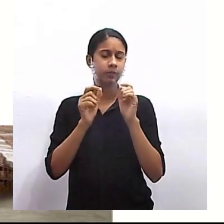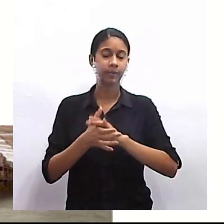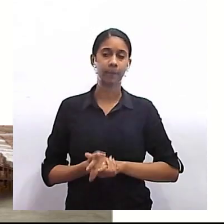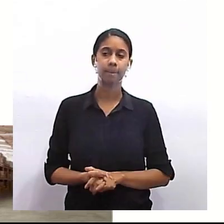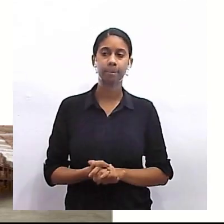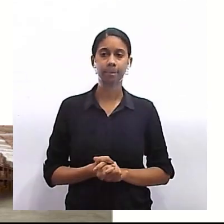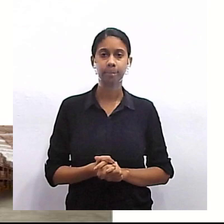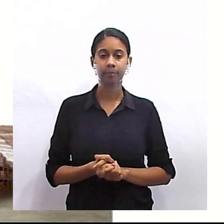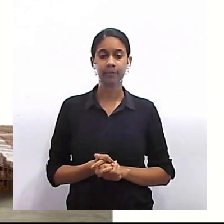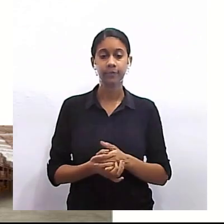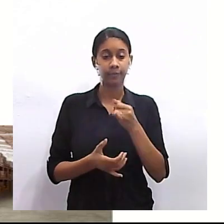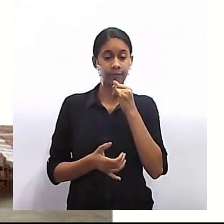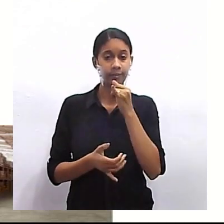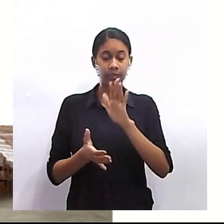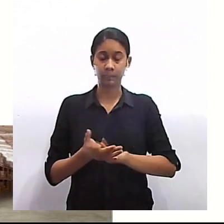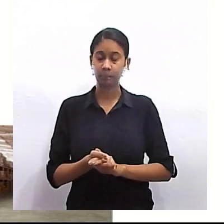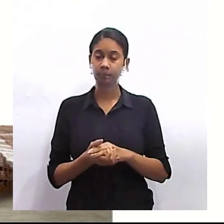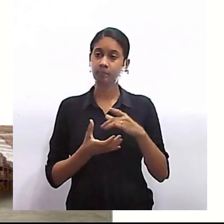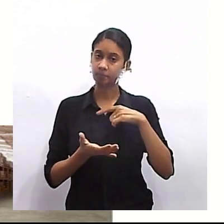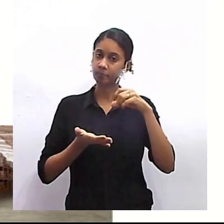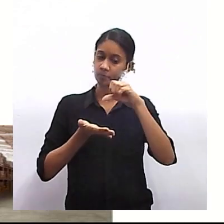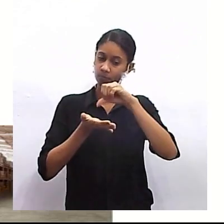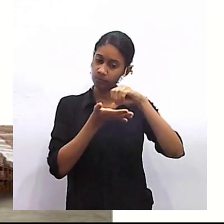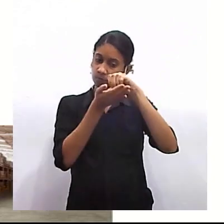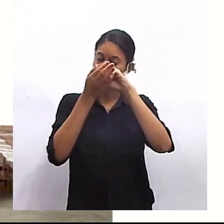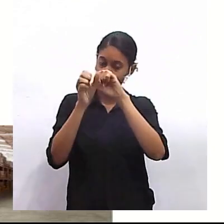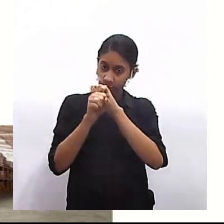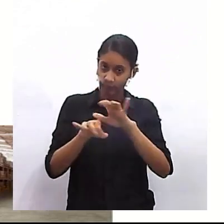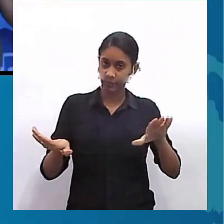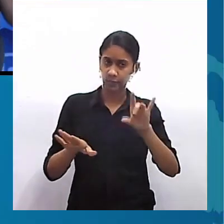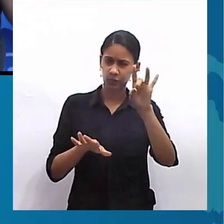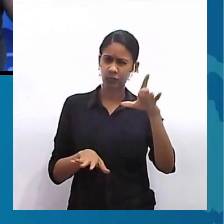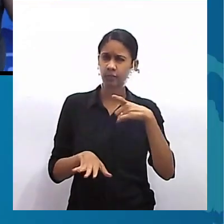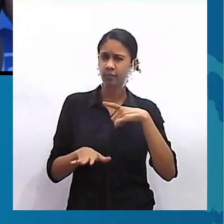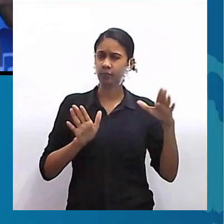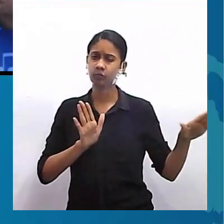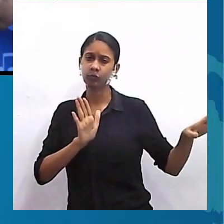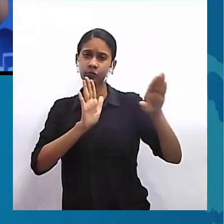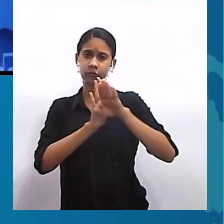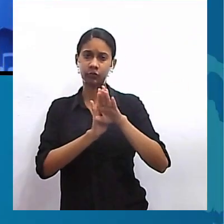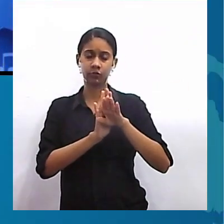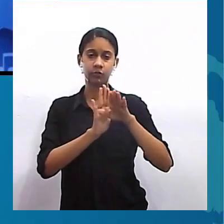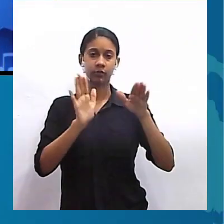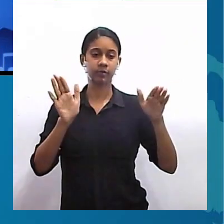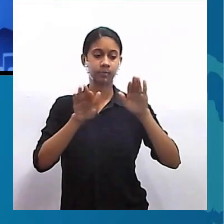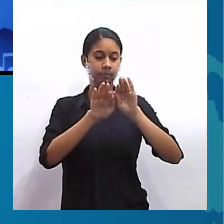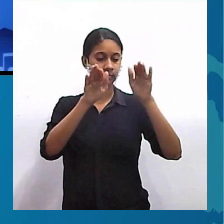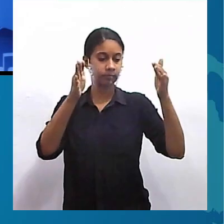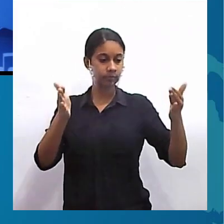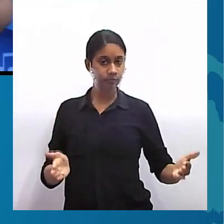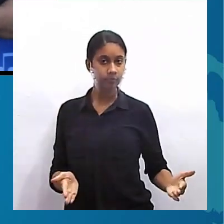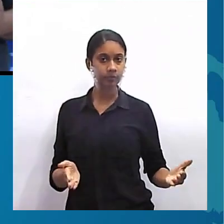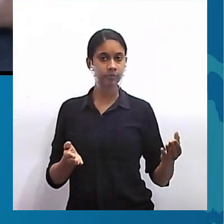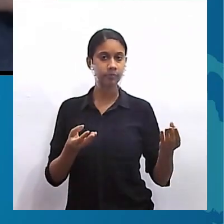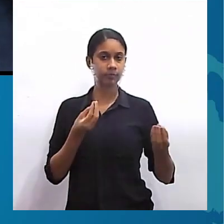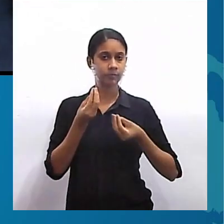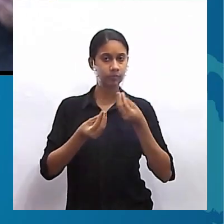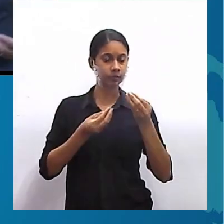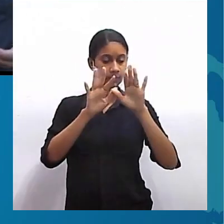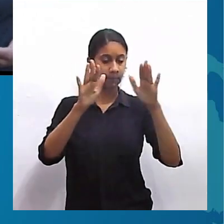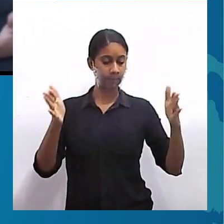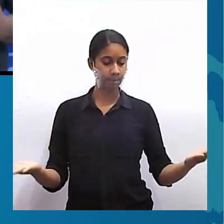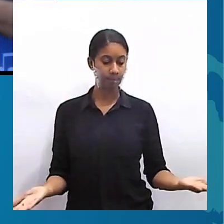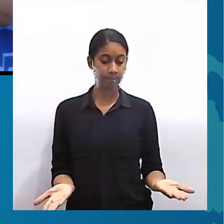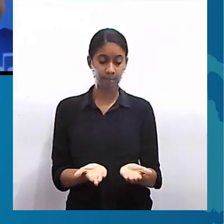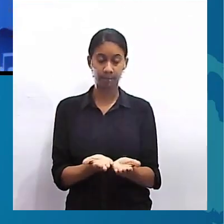tá? Se eu tenho um CD e o meu CD ele só recebe baú, eu preciso